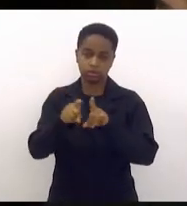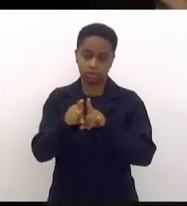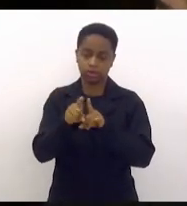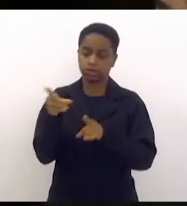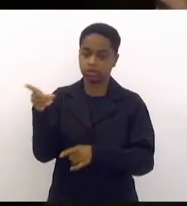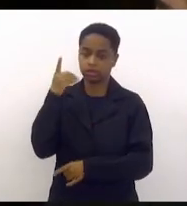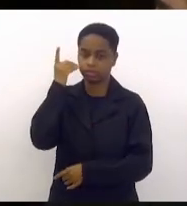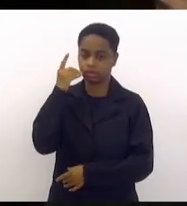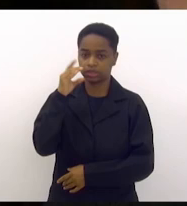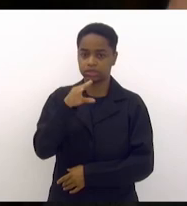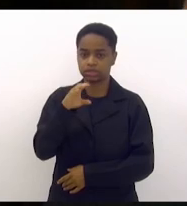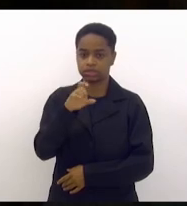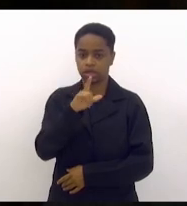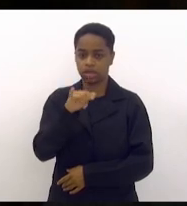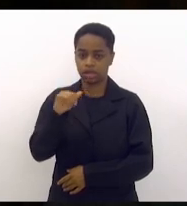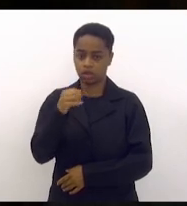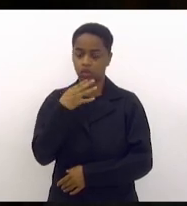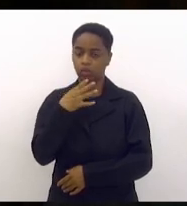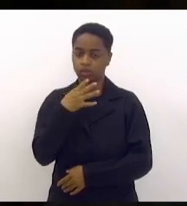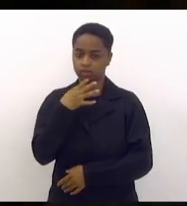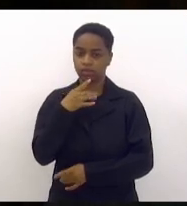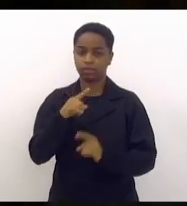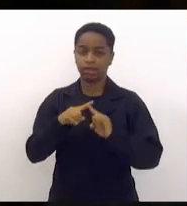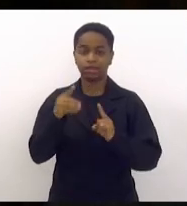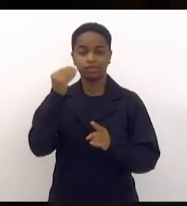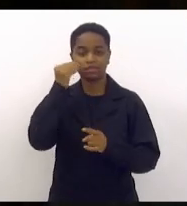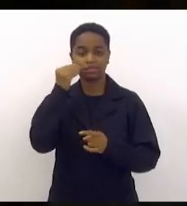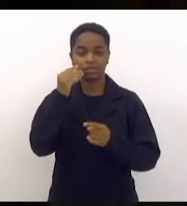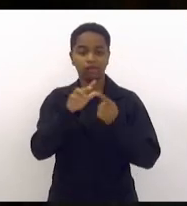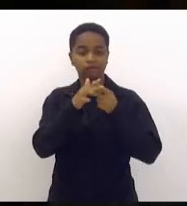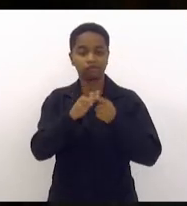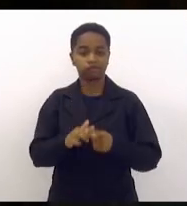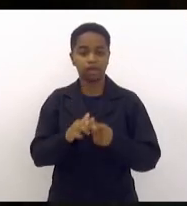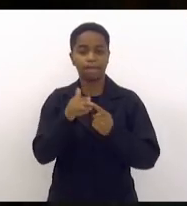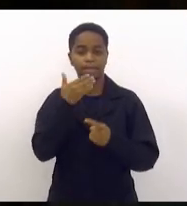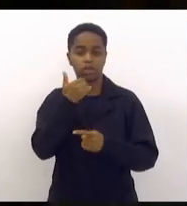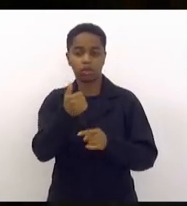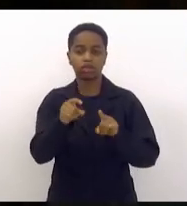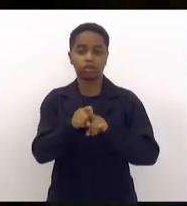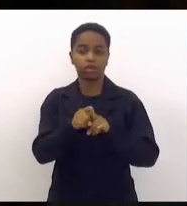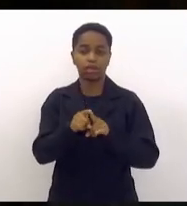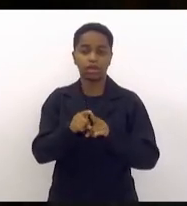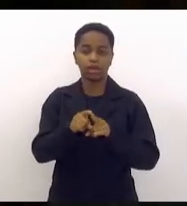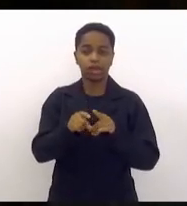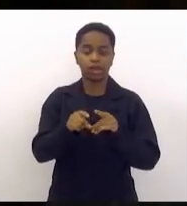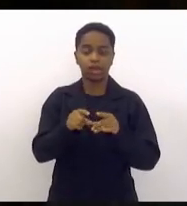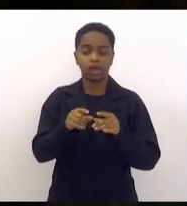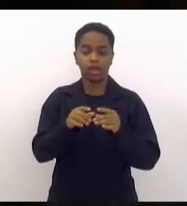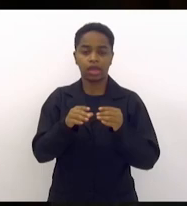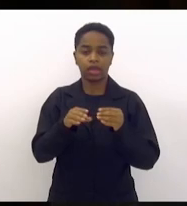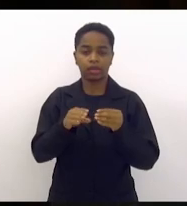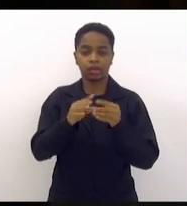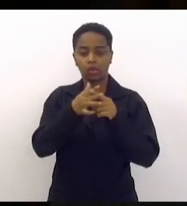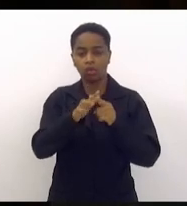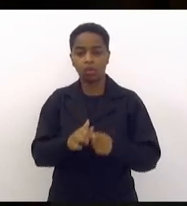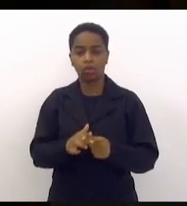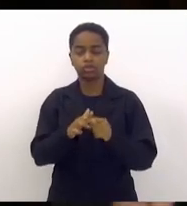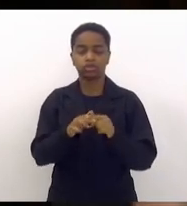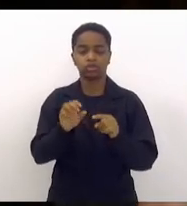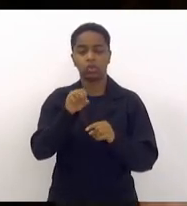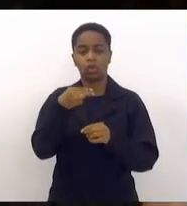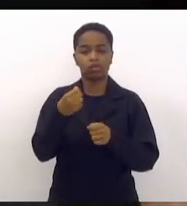Jordão conhece bem o assunto melhorando e completando serviços que não ficaram completados ou